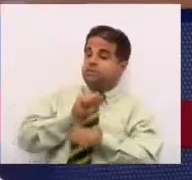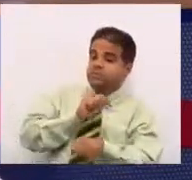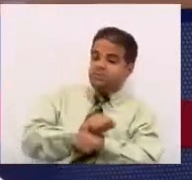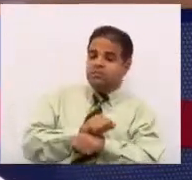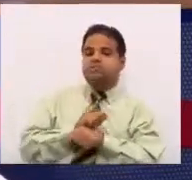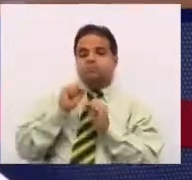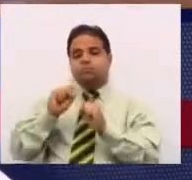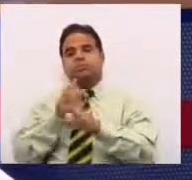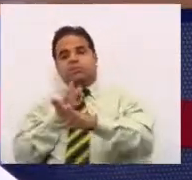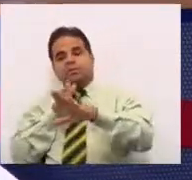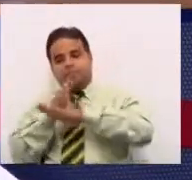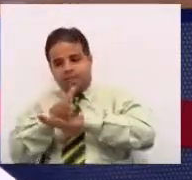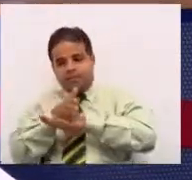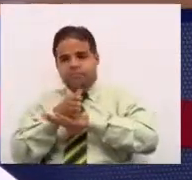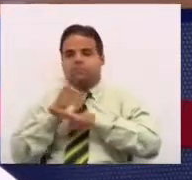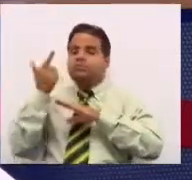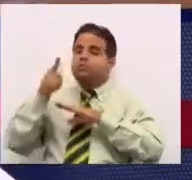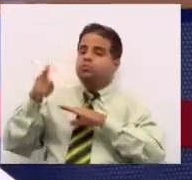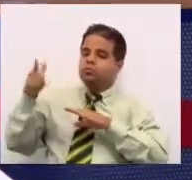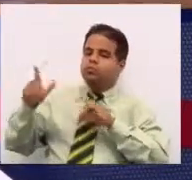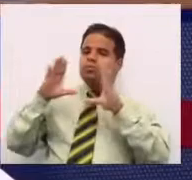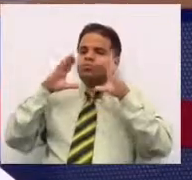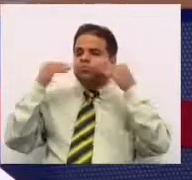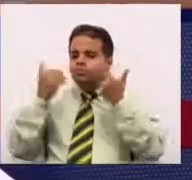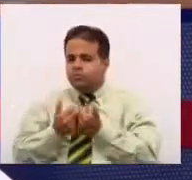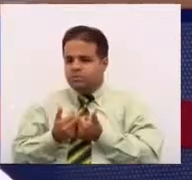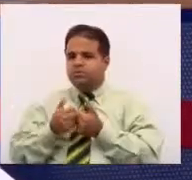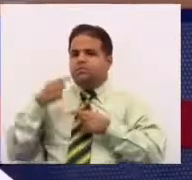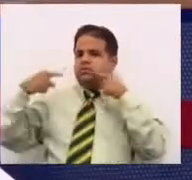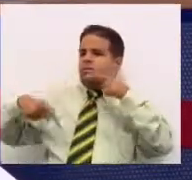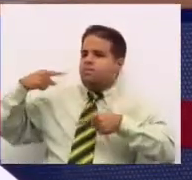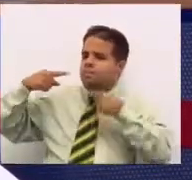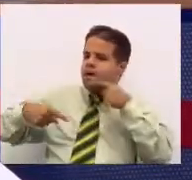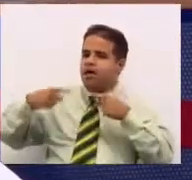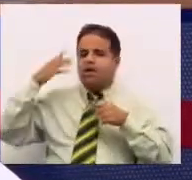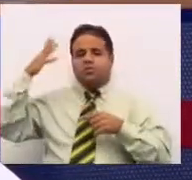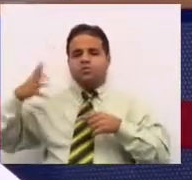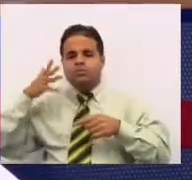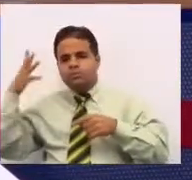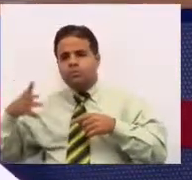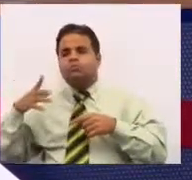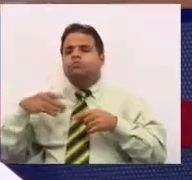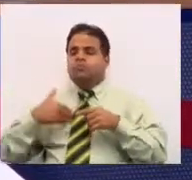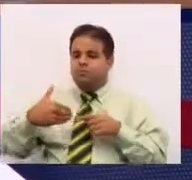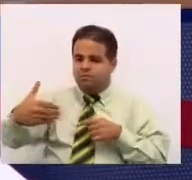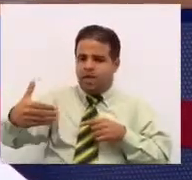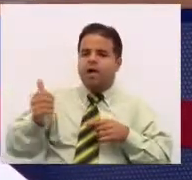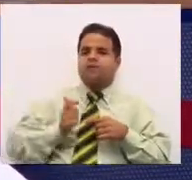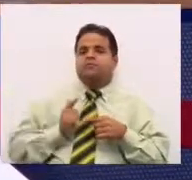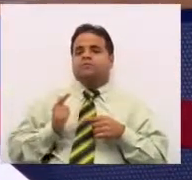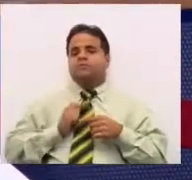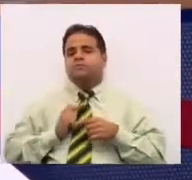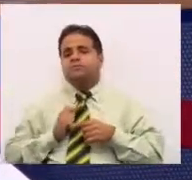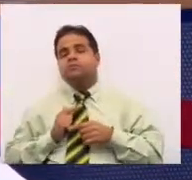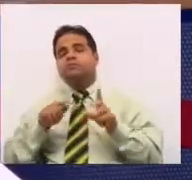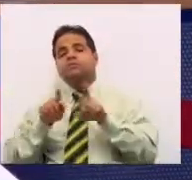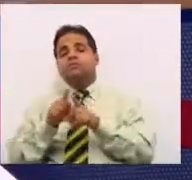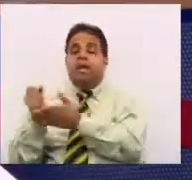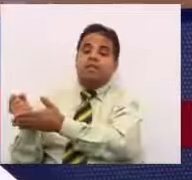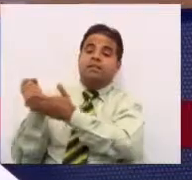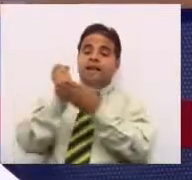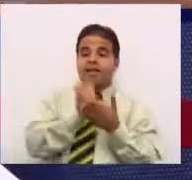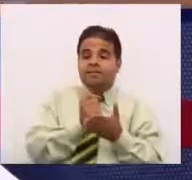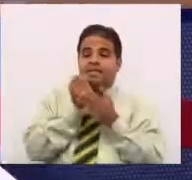poder estar participando dos fóruns de debates ou audiências que deverão ser realizados e trazendo